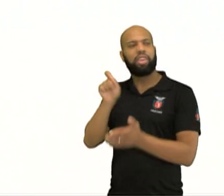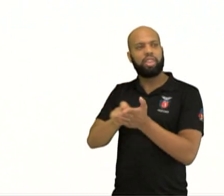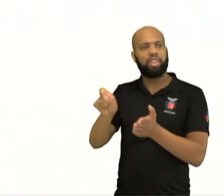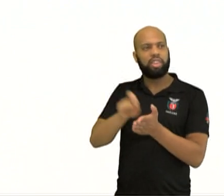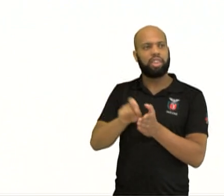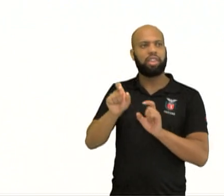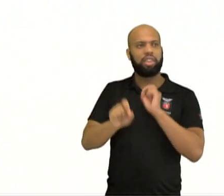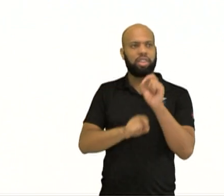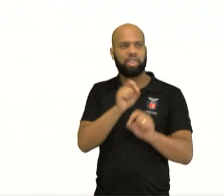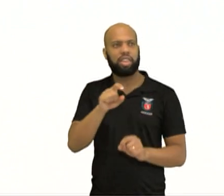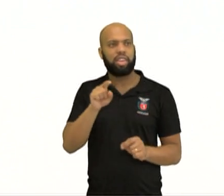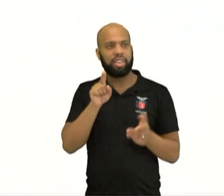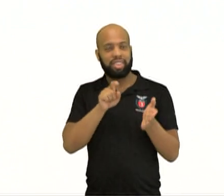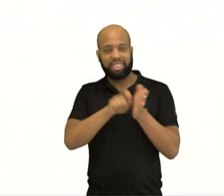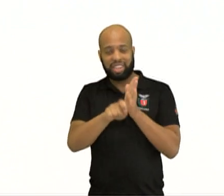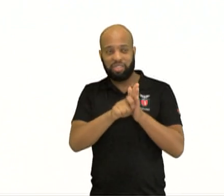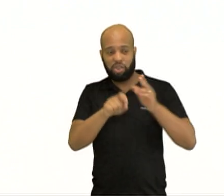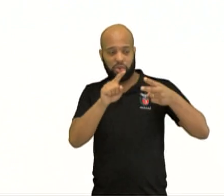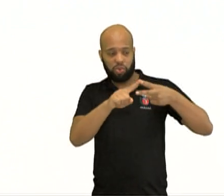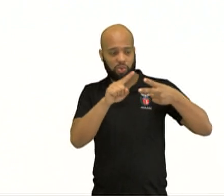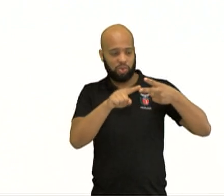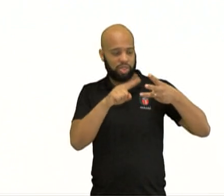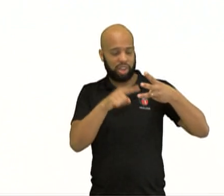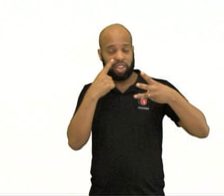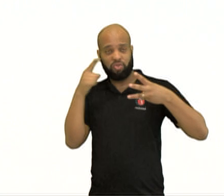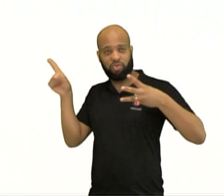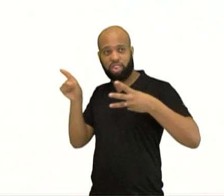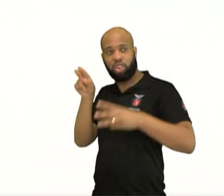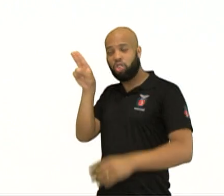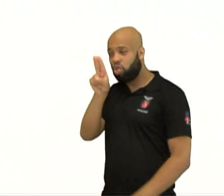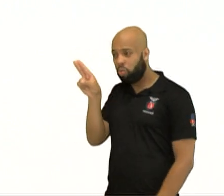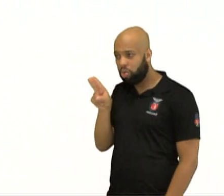As Vespas, As Rãs e